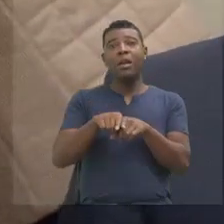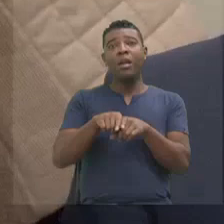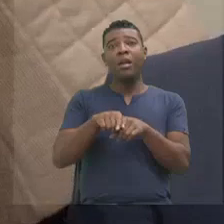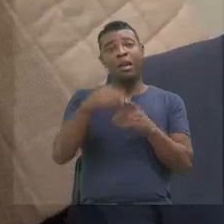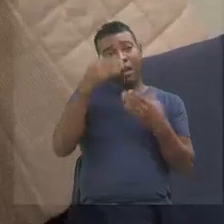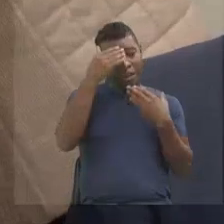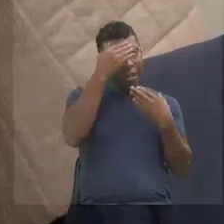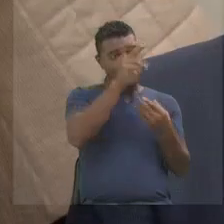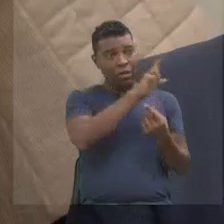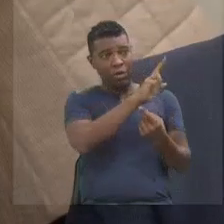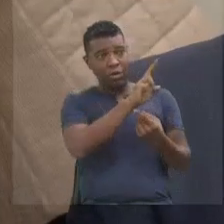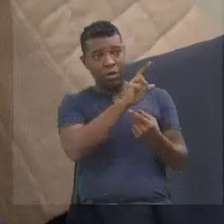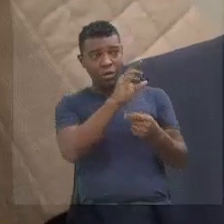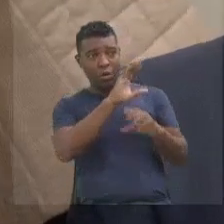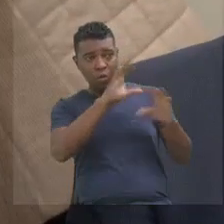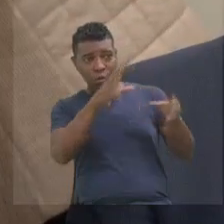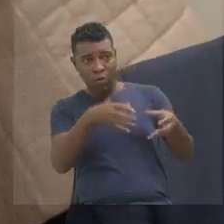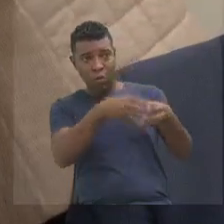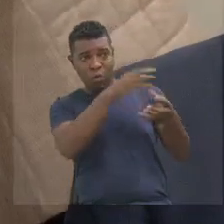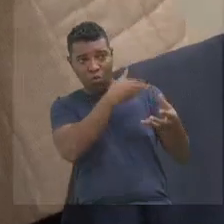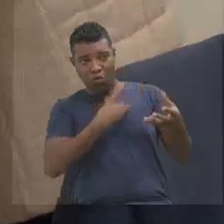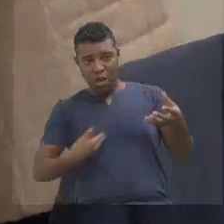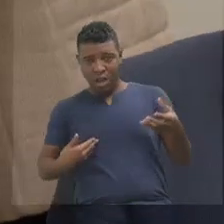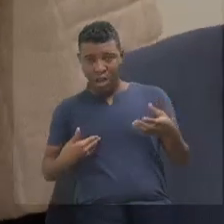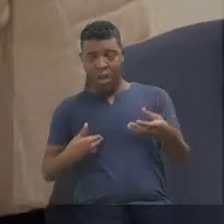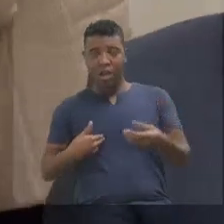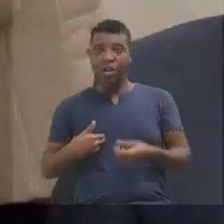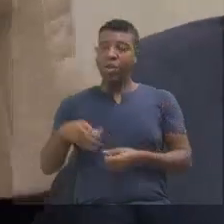pelo por essa